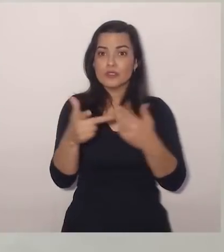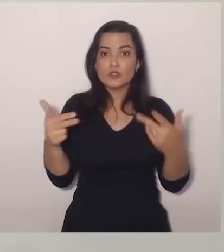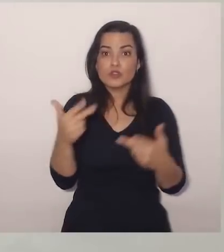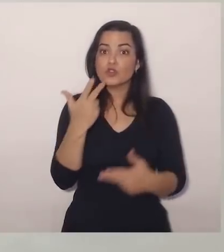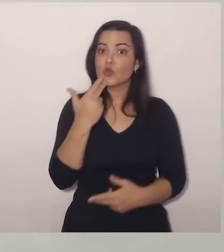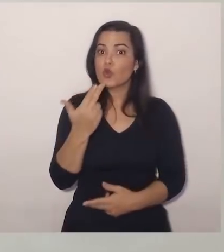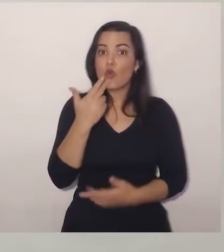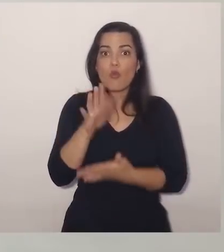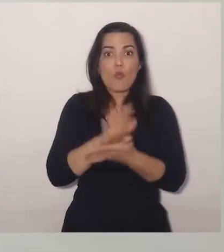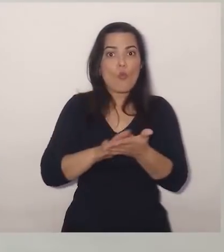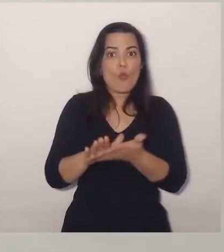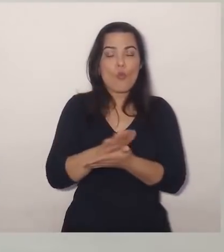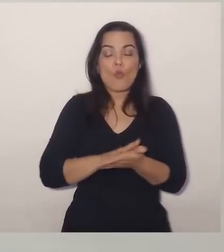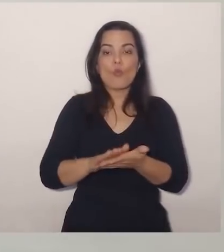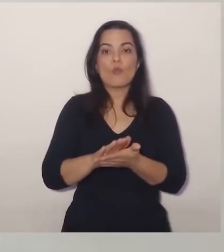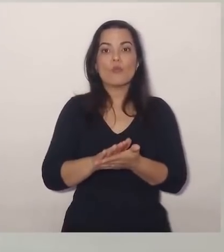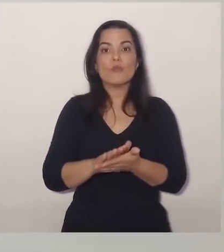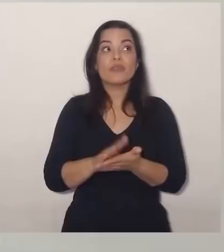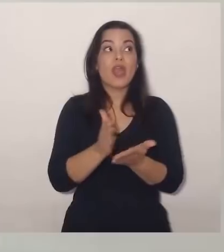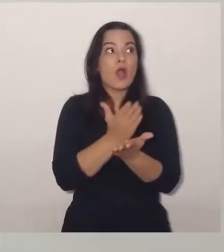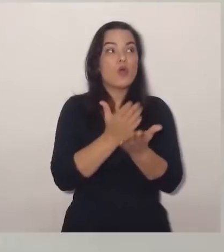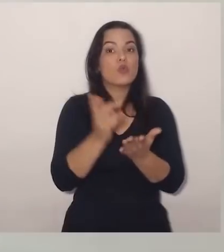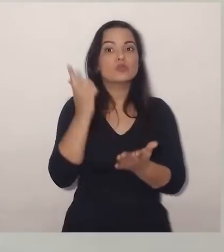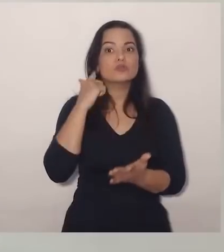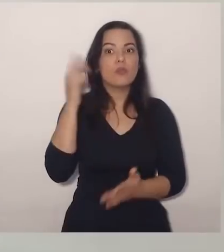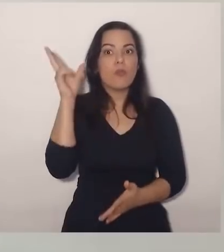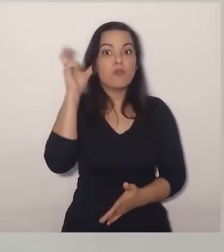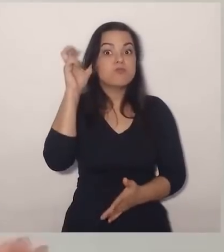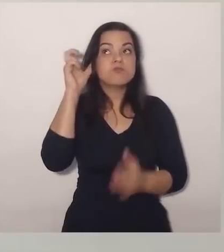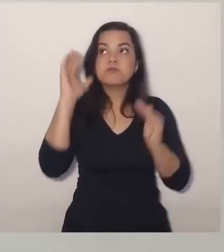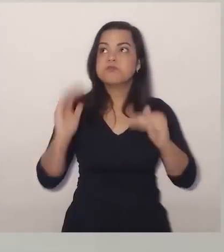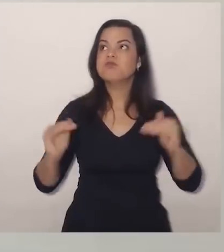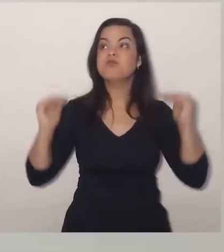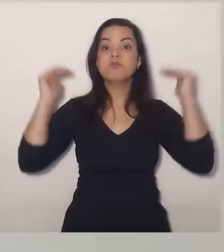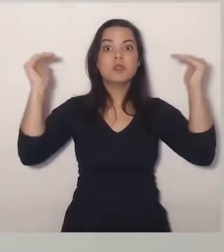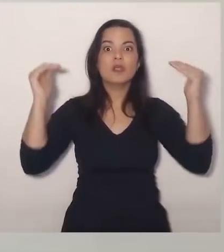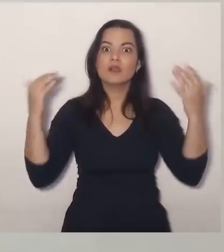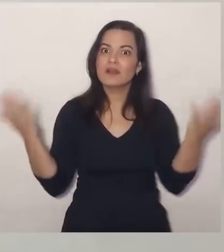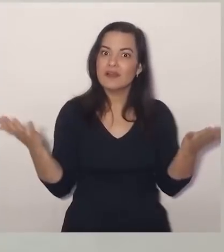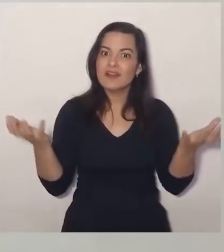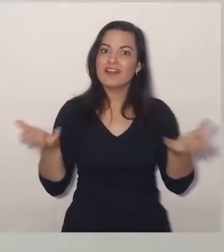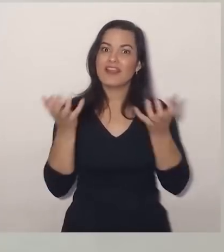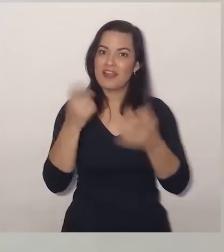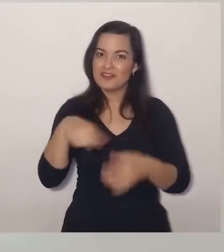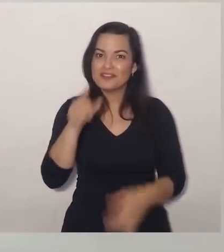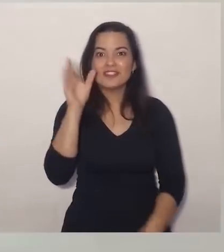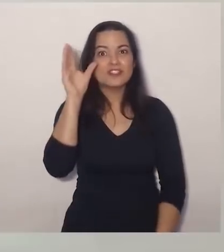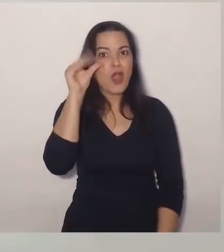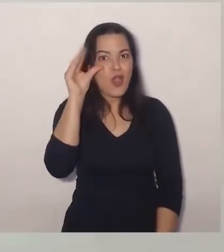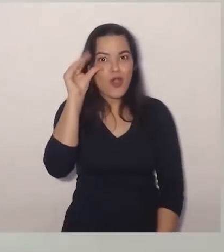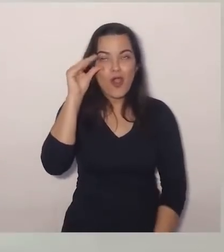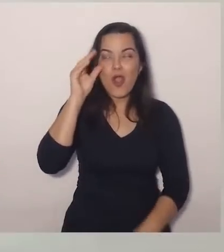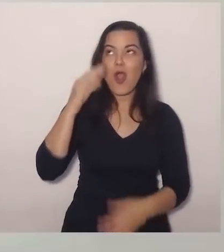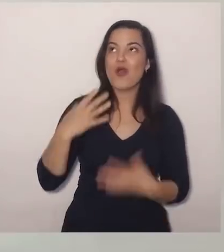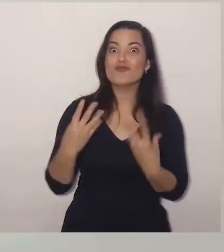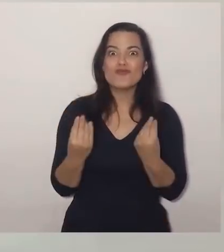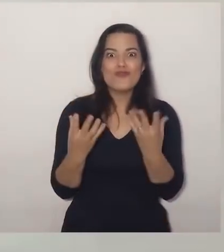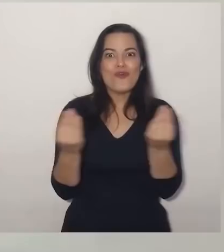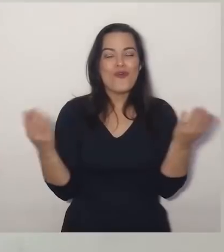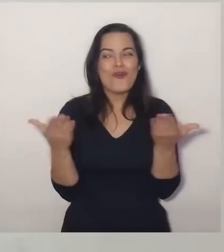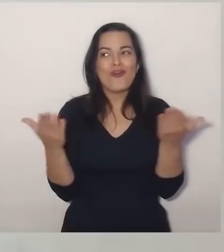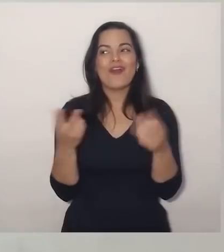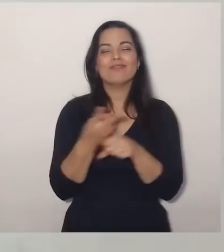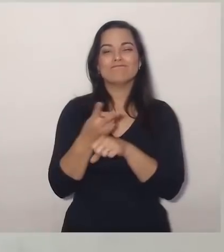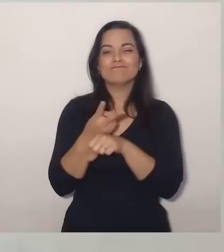sabia? Tem uns que escutam bem pra caramba. E agora eu quero que vocês estejam bem curiosos para